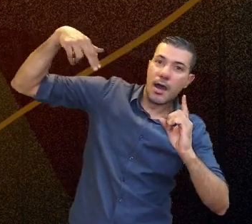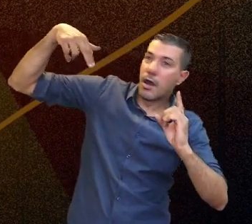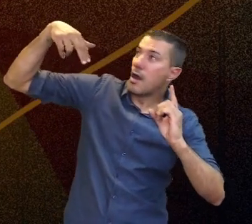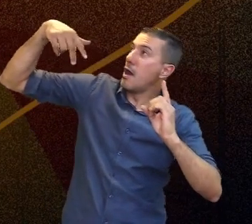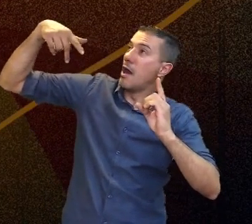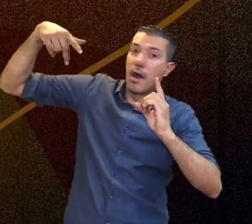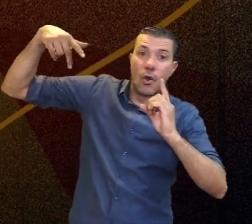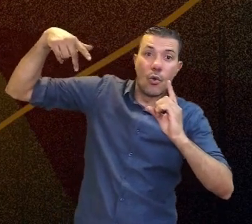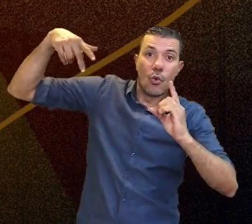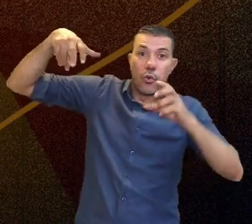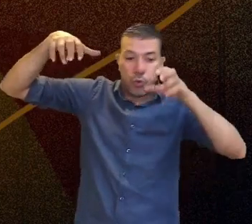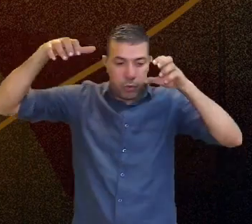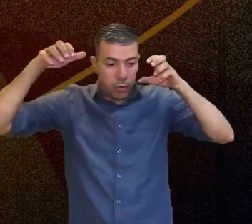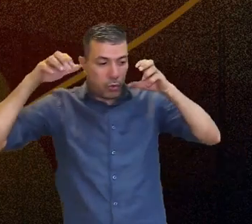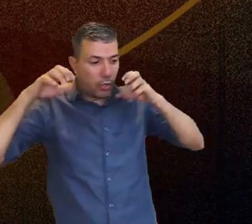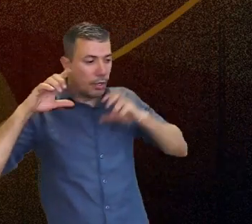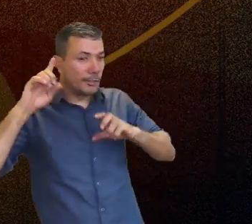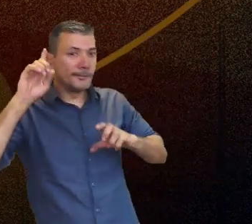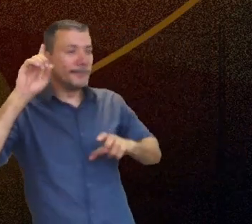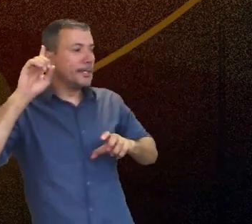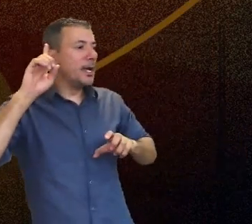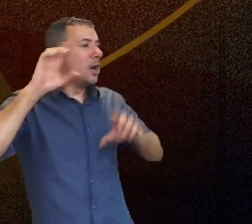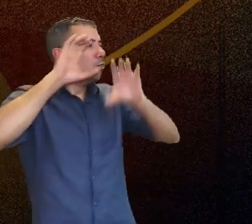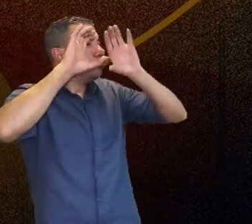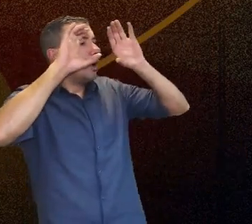diante do trono,